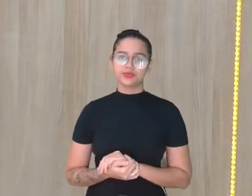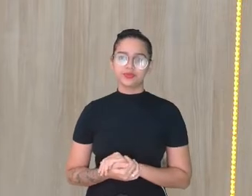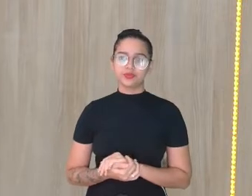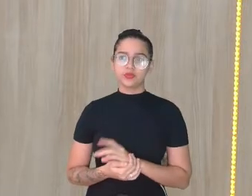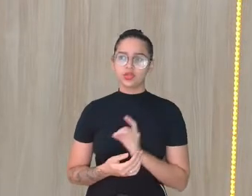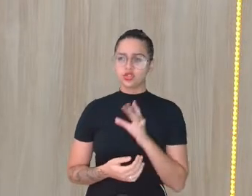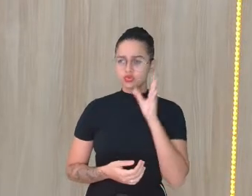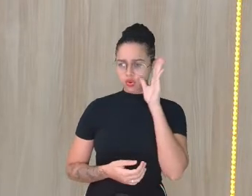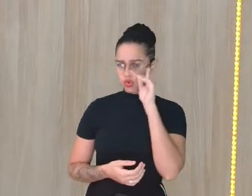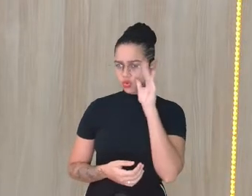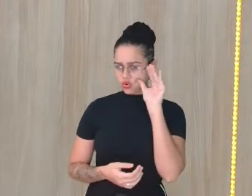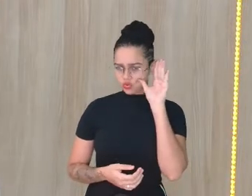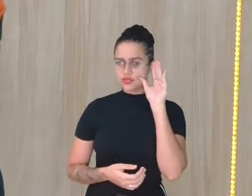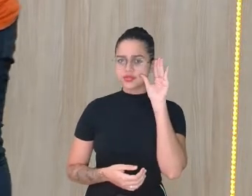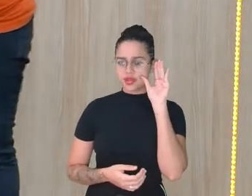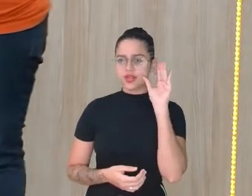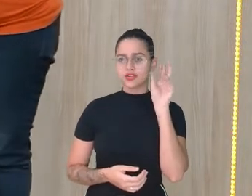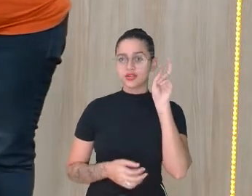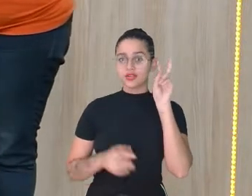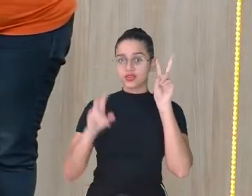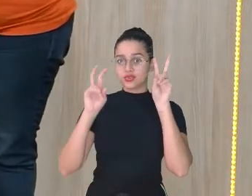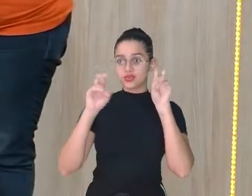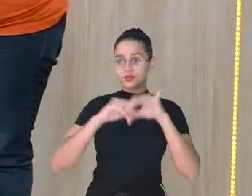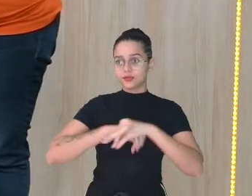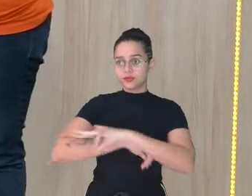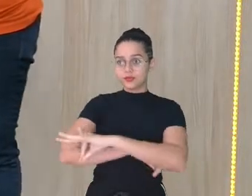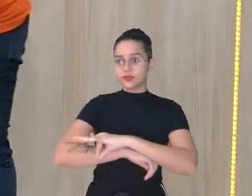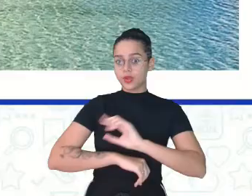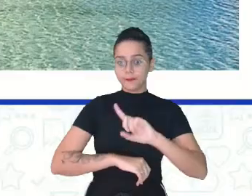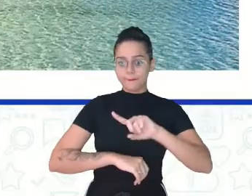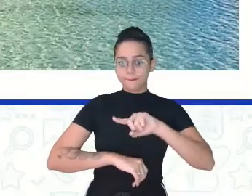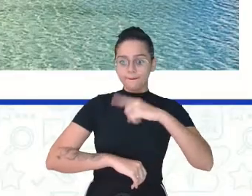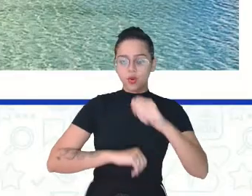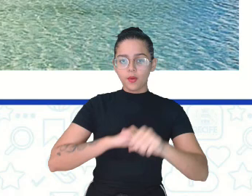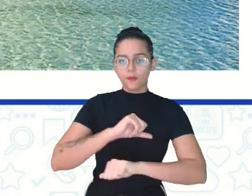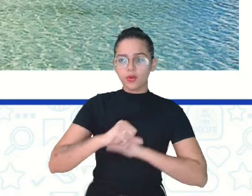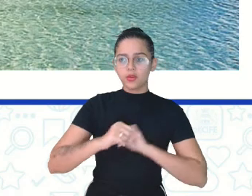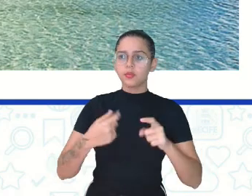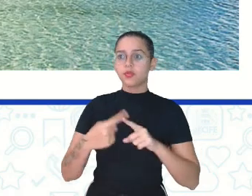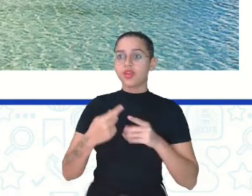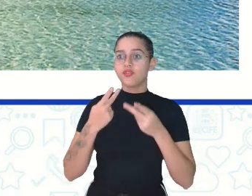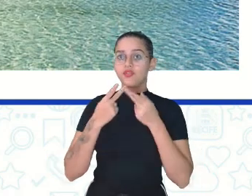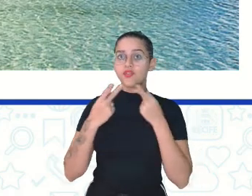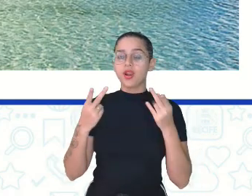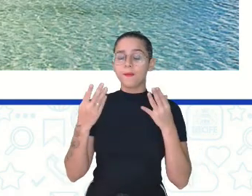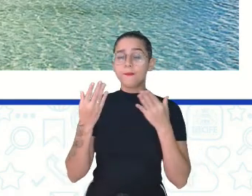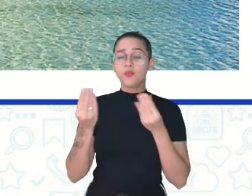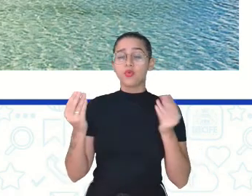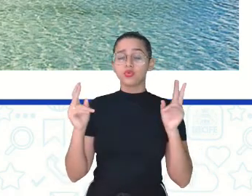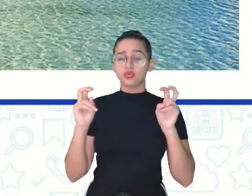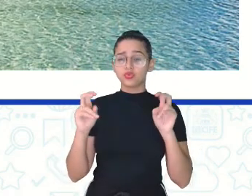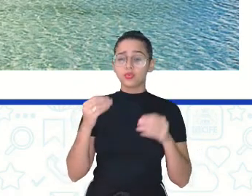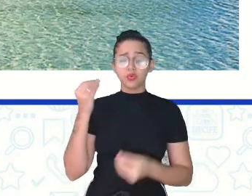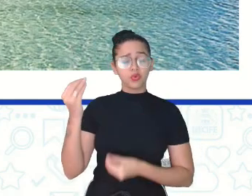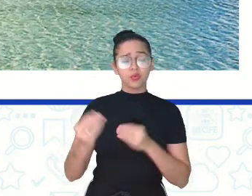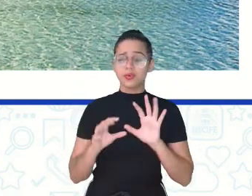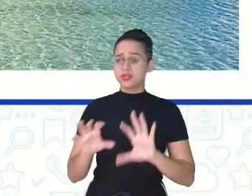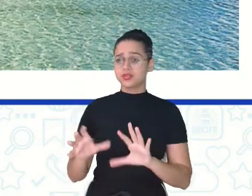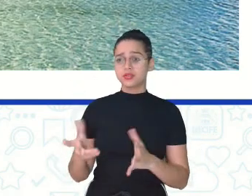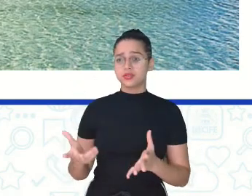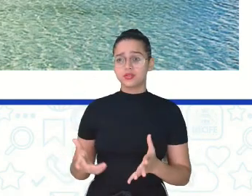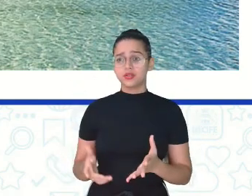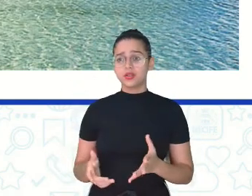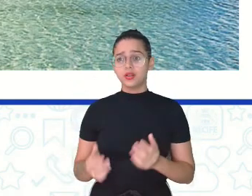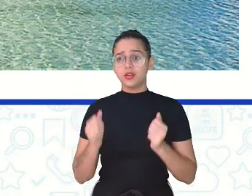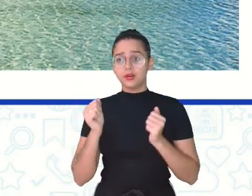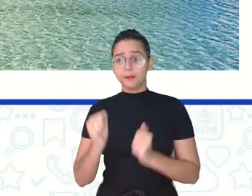Só uma curiosidade sobre a arquitetura pós-moderna, né? Porque se fala muito sobre isso e como é isso, né?